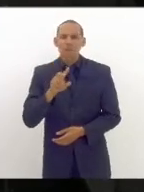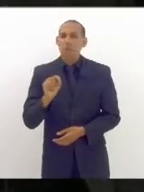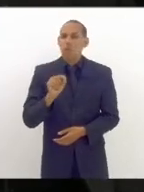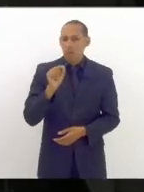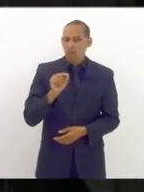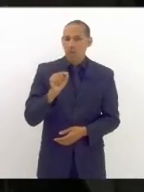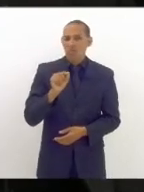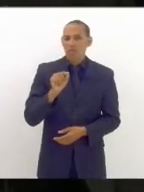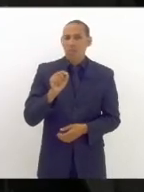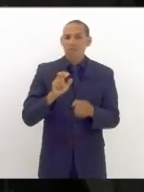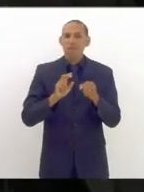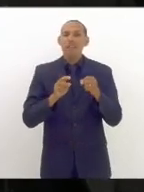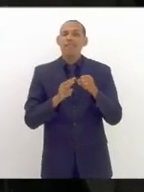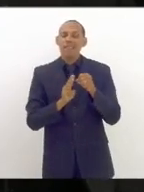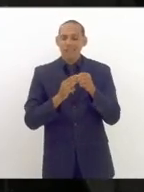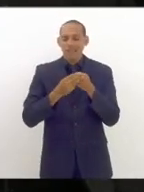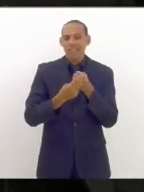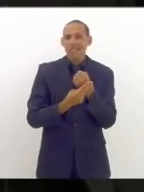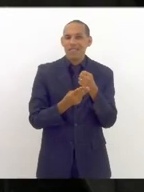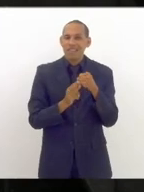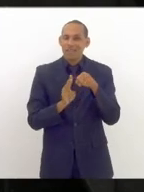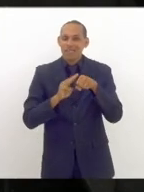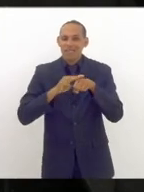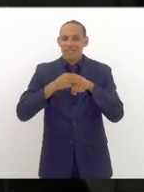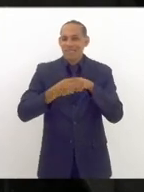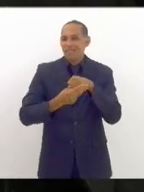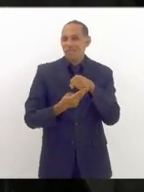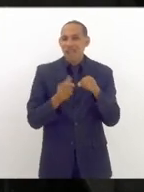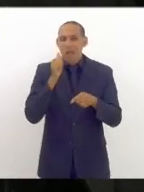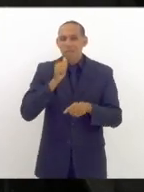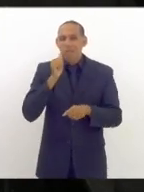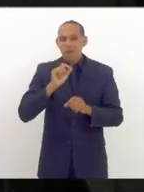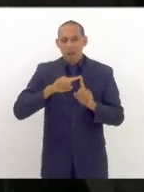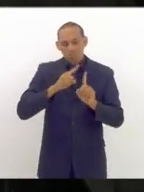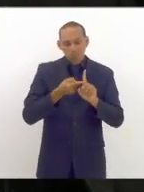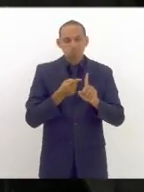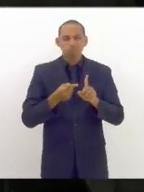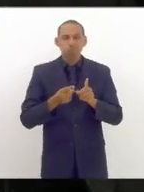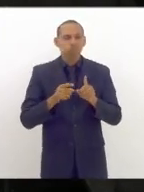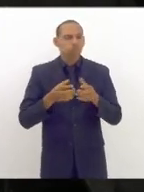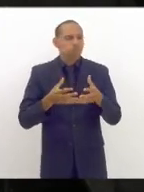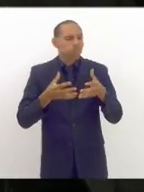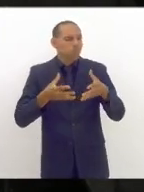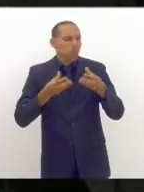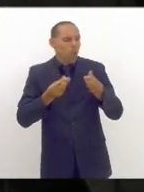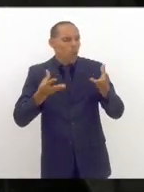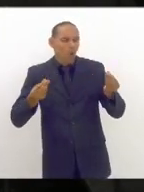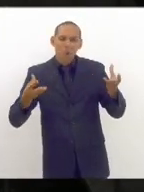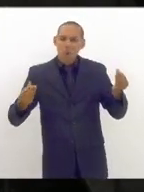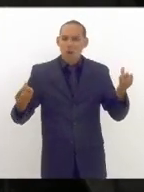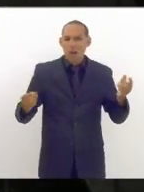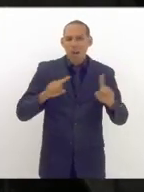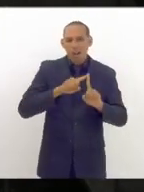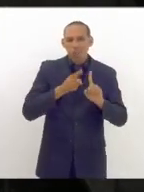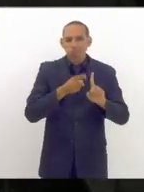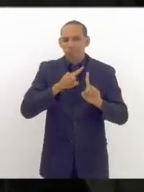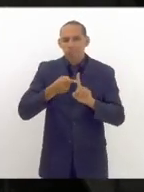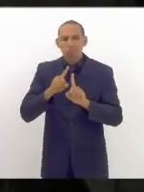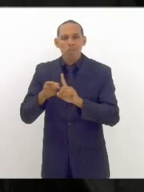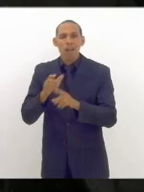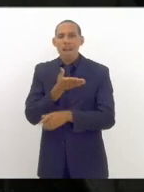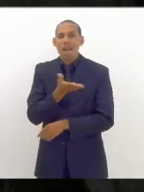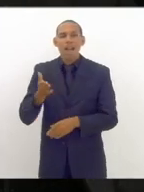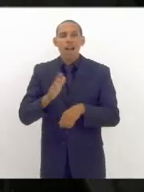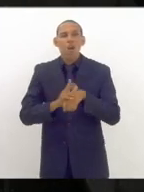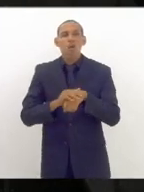era a epidemia do Zika vírus. Milhares de mulheres grávidas do nosso estado, com crianças, gestando crianças com